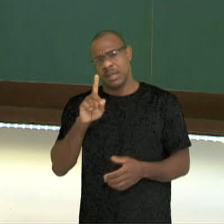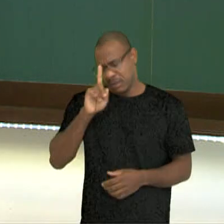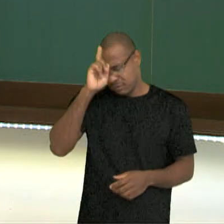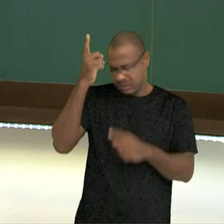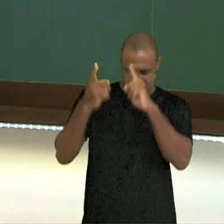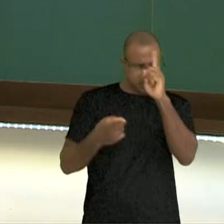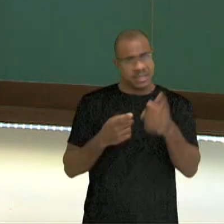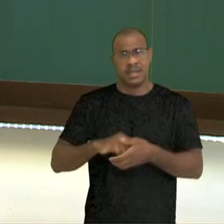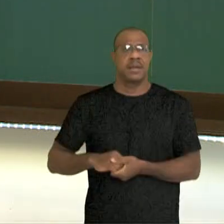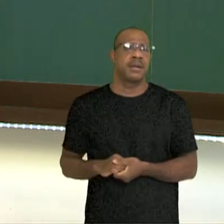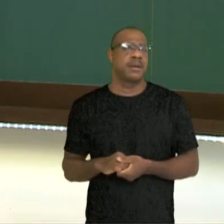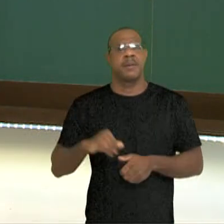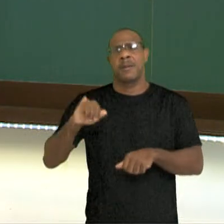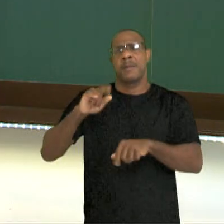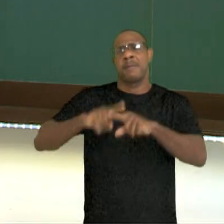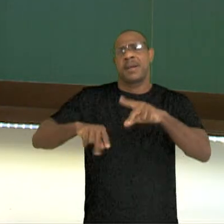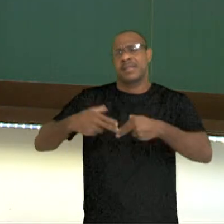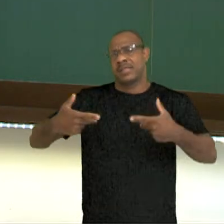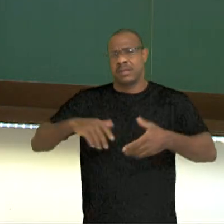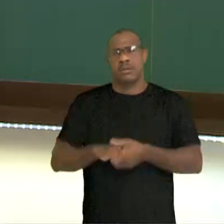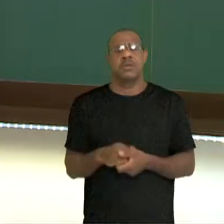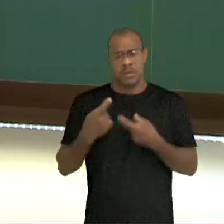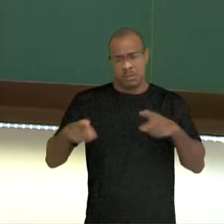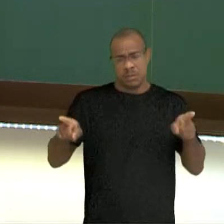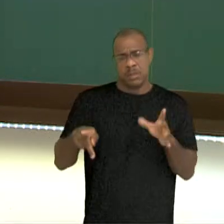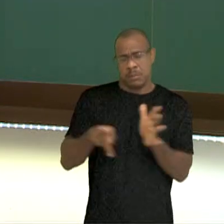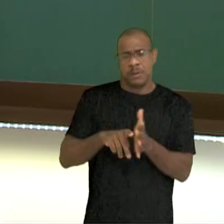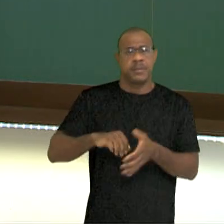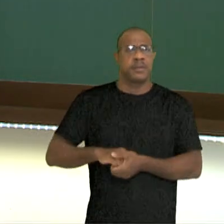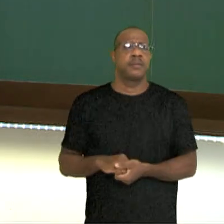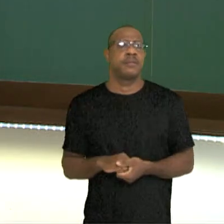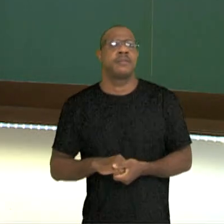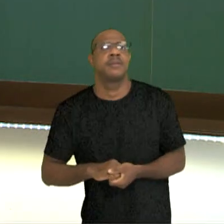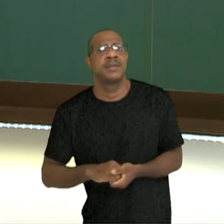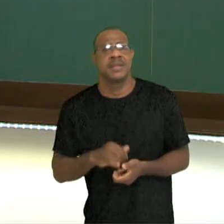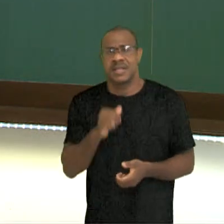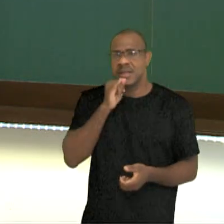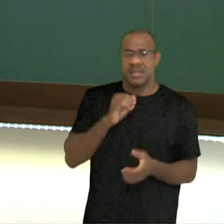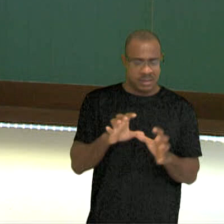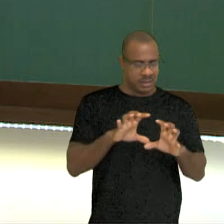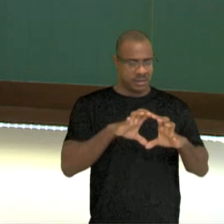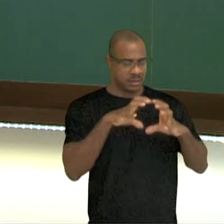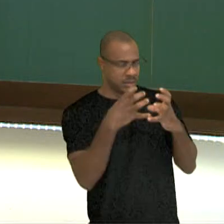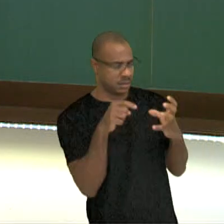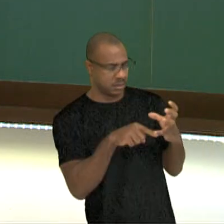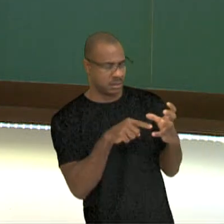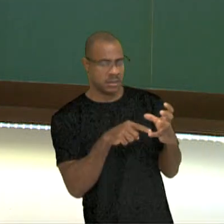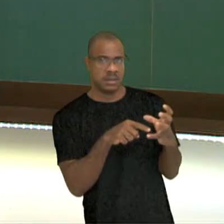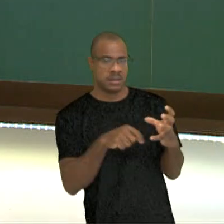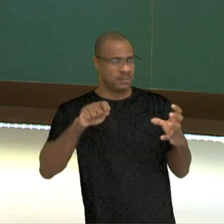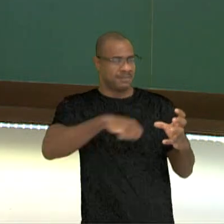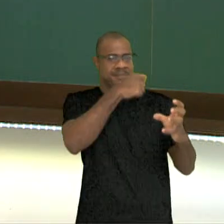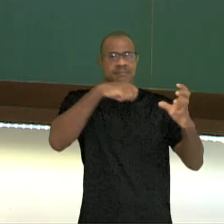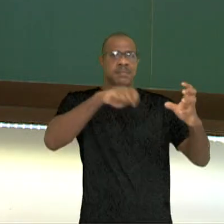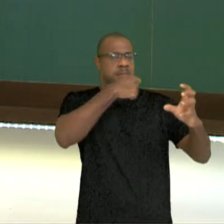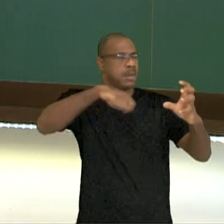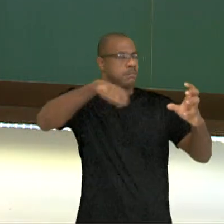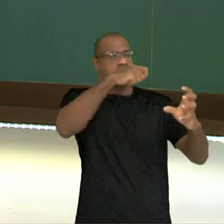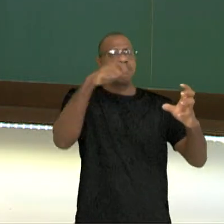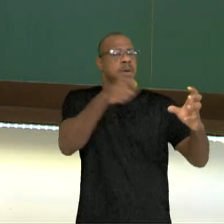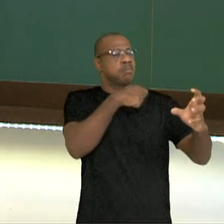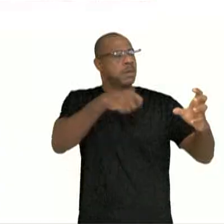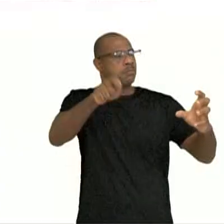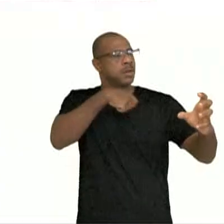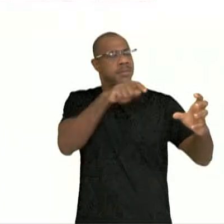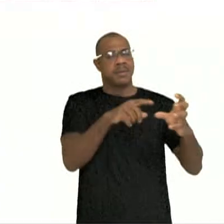a cabaça, aquela casca dura do berimbau. Ele sempre usou a cabaça como base nos seus instrumentos